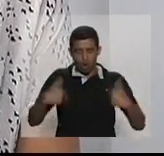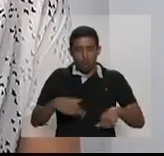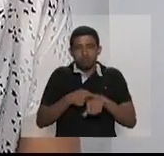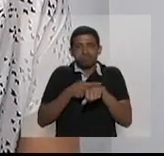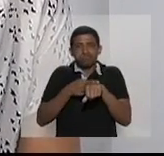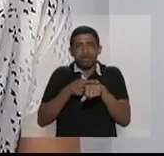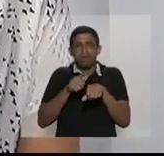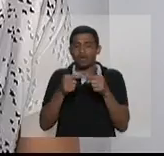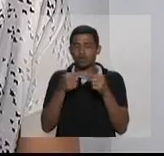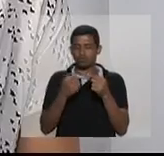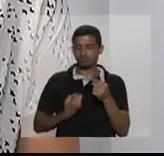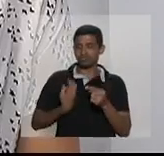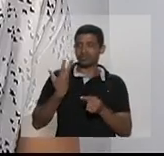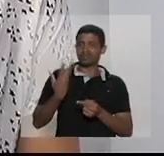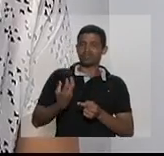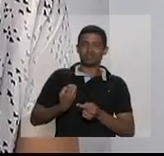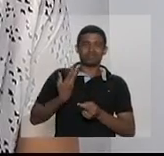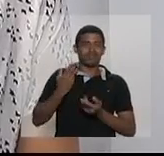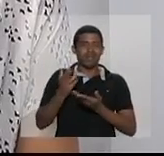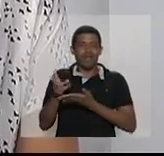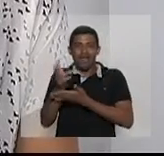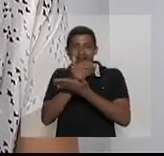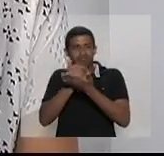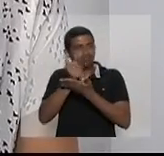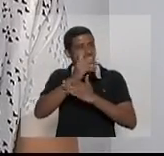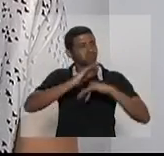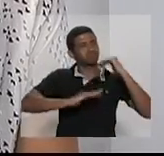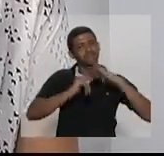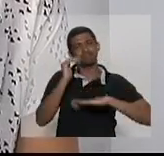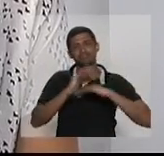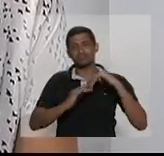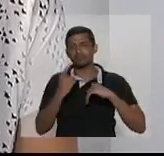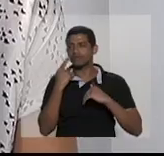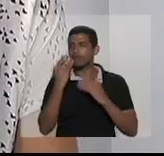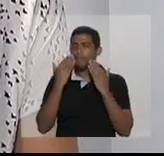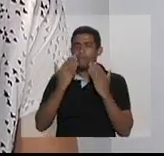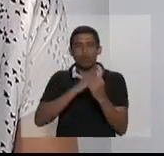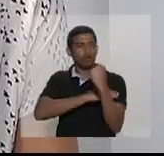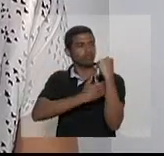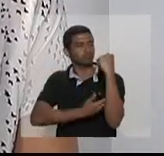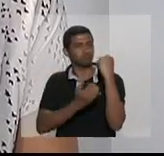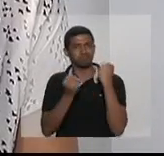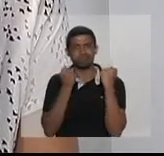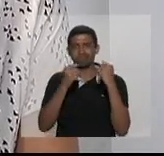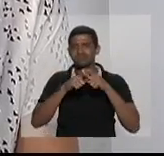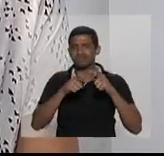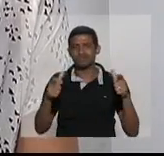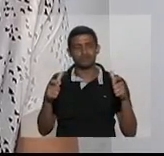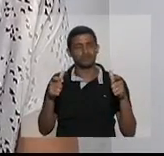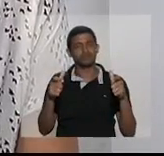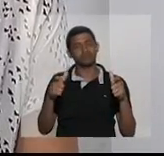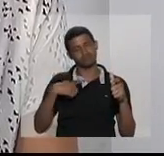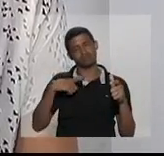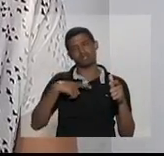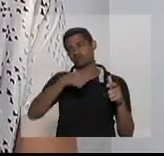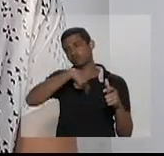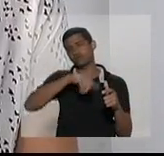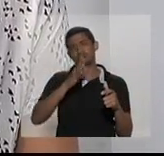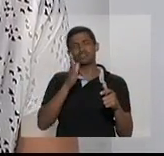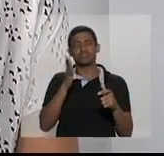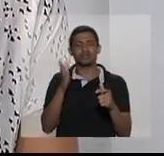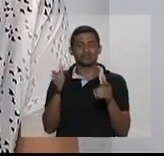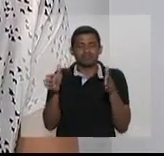nudez poética também, assim, artística, com uma força, com uma propriedade muito grande, né? A gente passou por um período